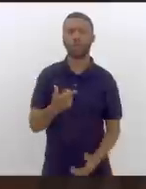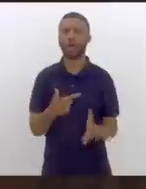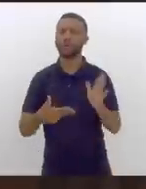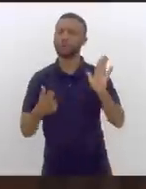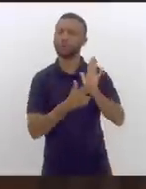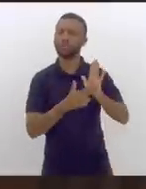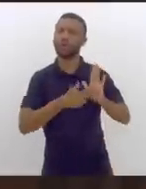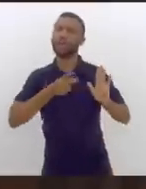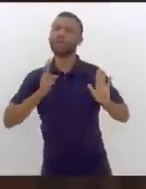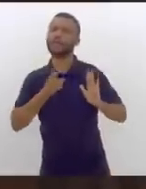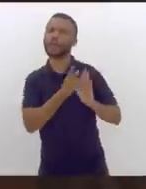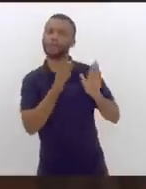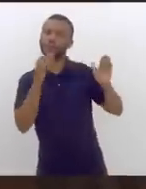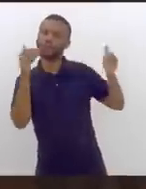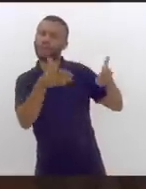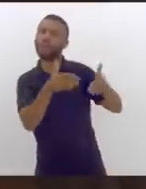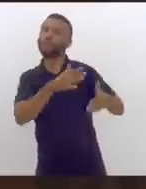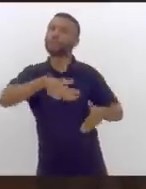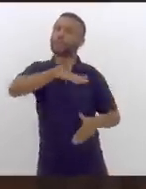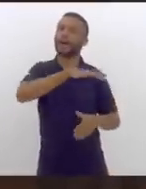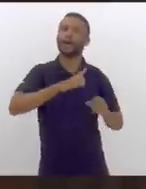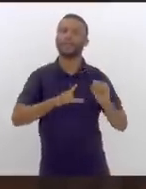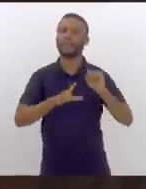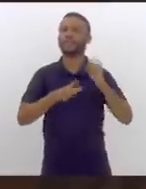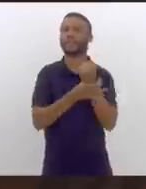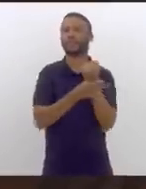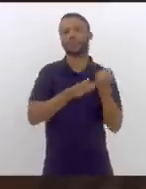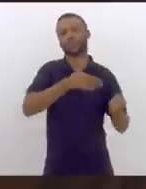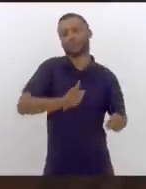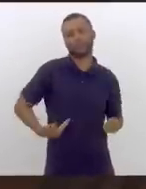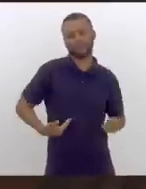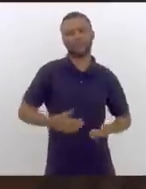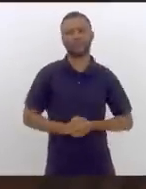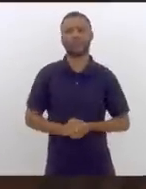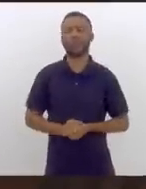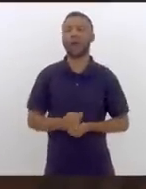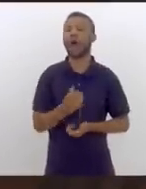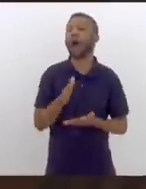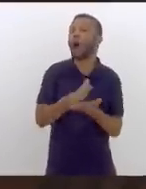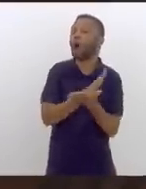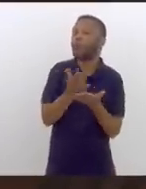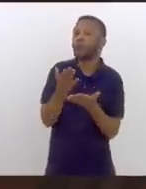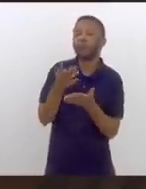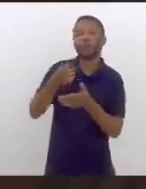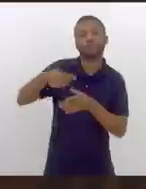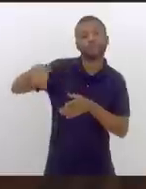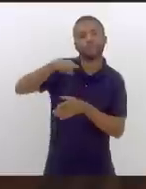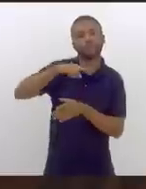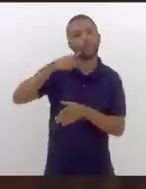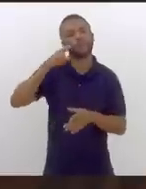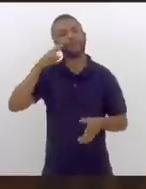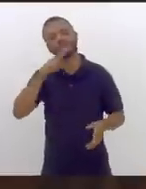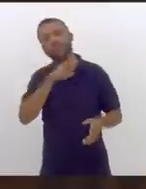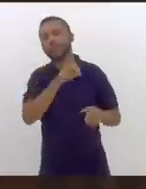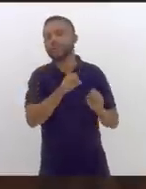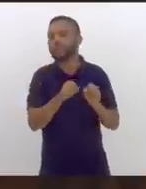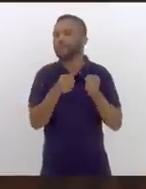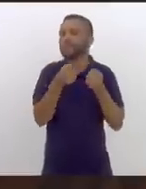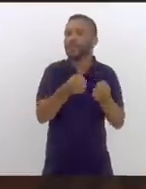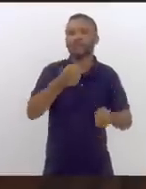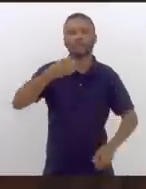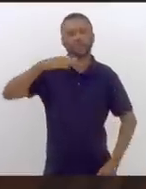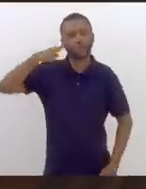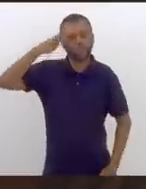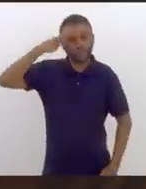lado foi sempre ao lado da da Segurança Pública alguns aqui até me colocam como um cara que defende muitos praças